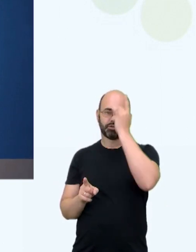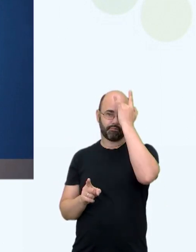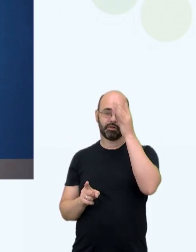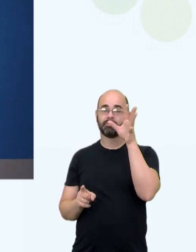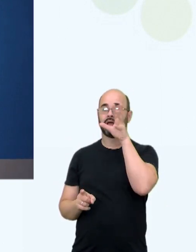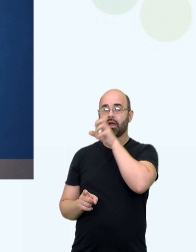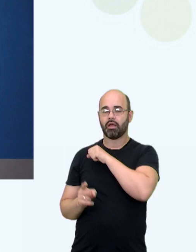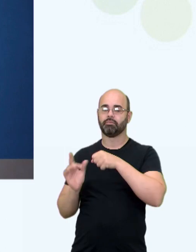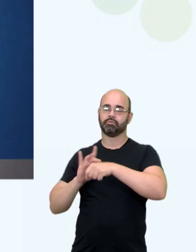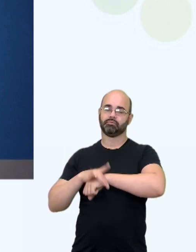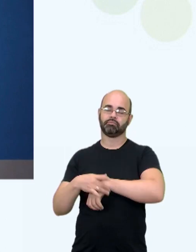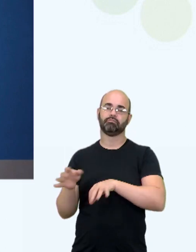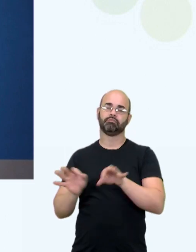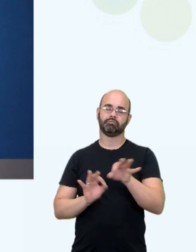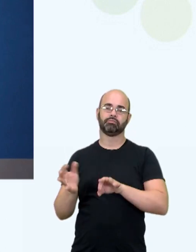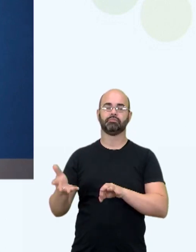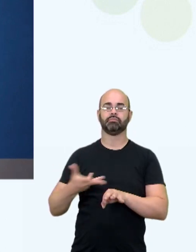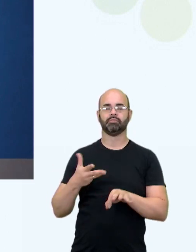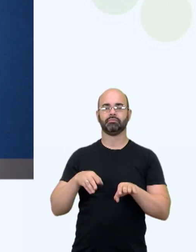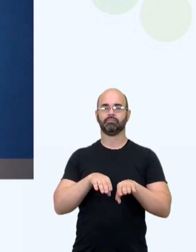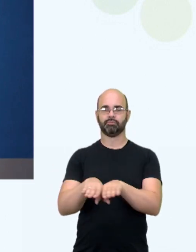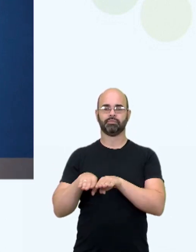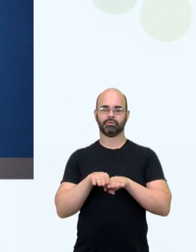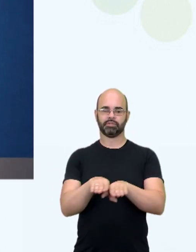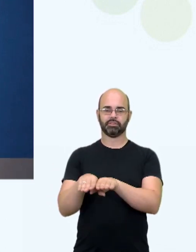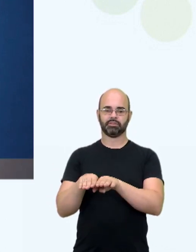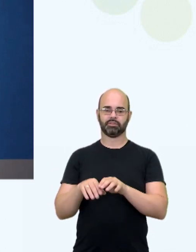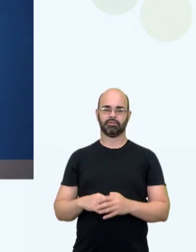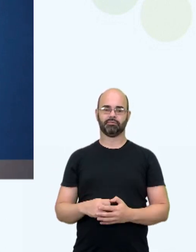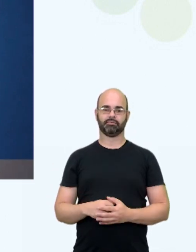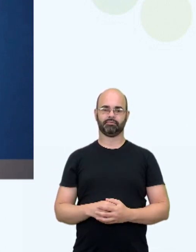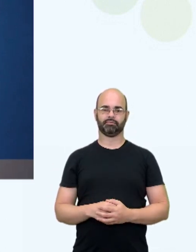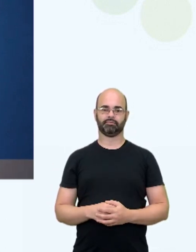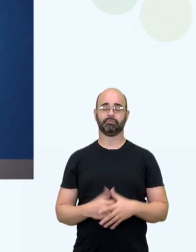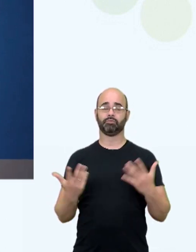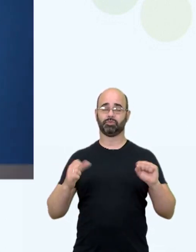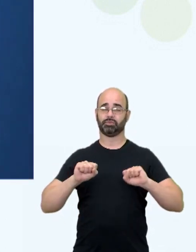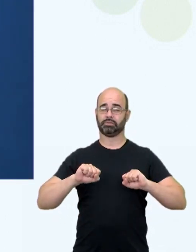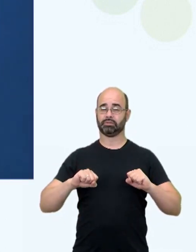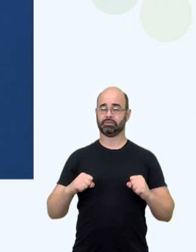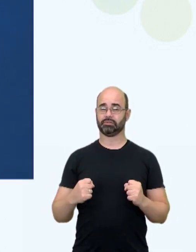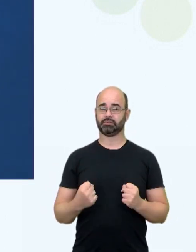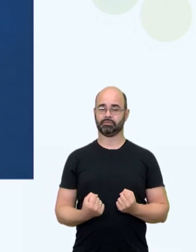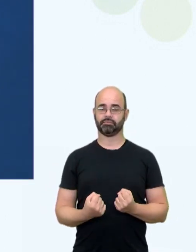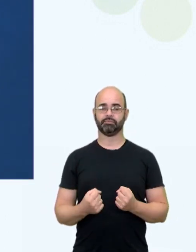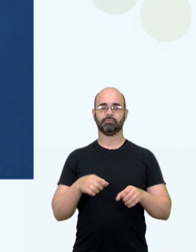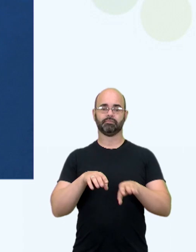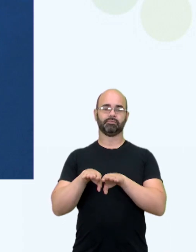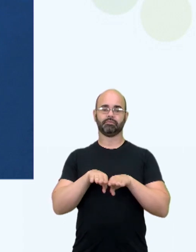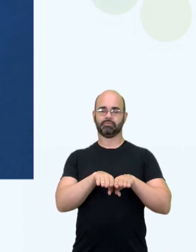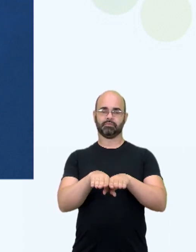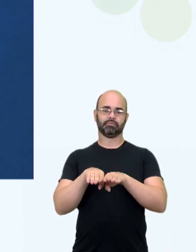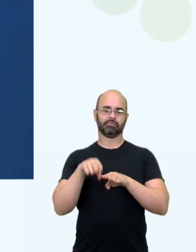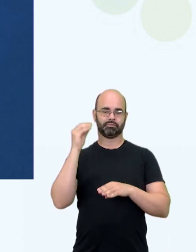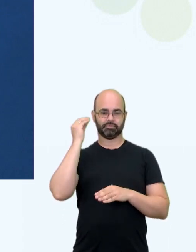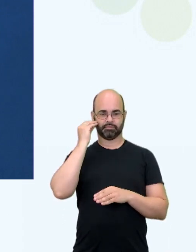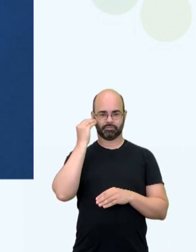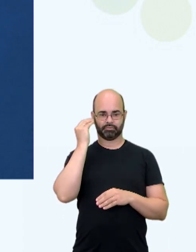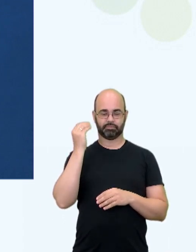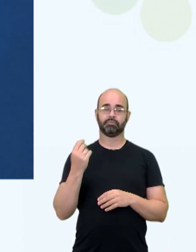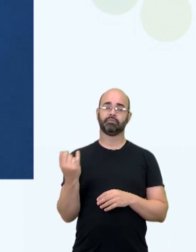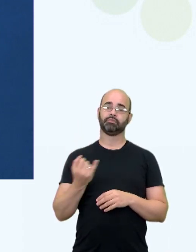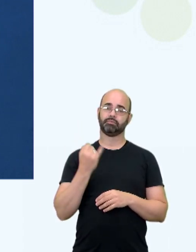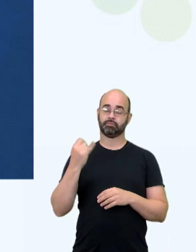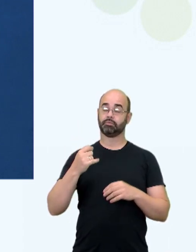rapidez, organização e padronização. Esforços estão sendo feitos para atingir esse padrão. É necessário que isso aconteça em